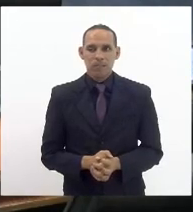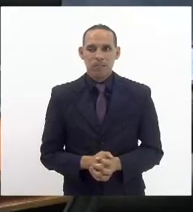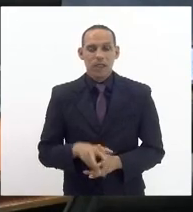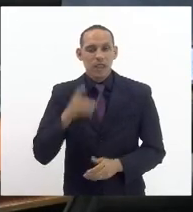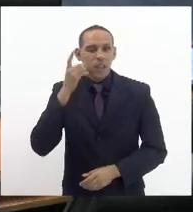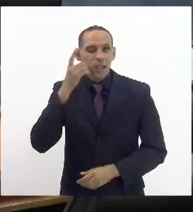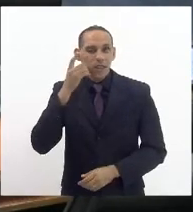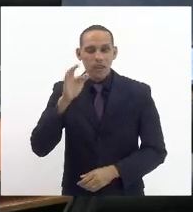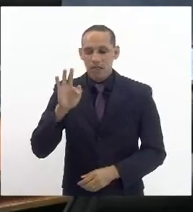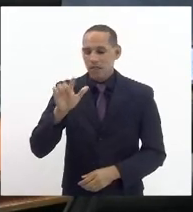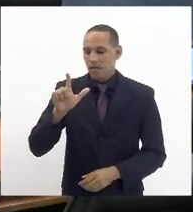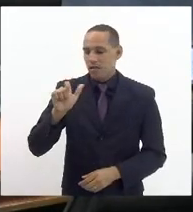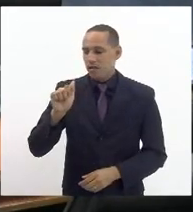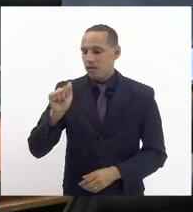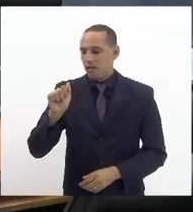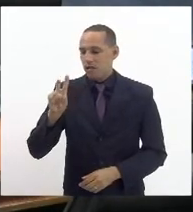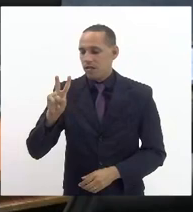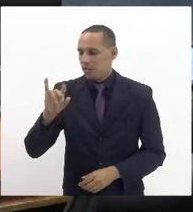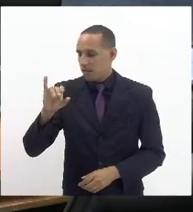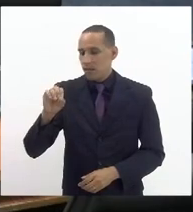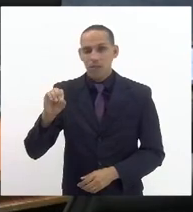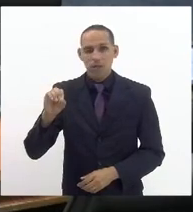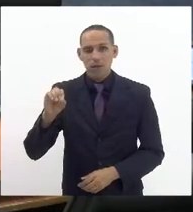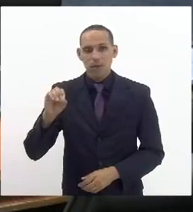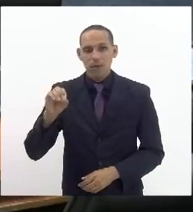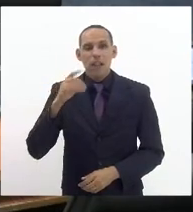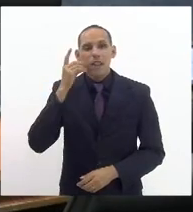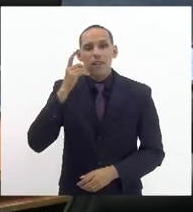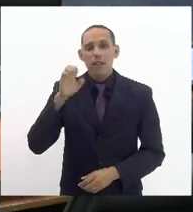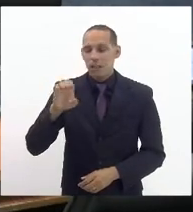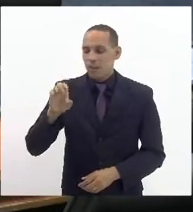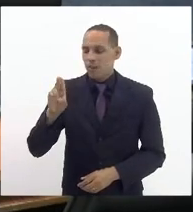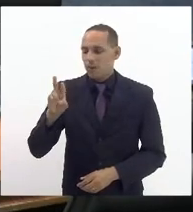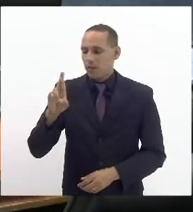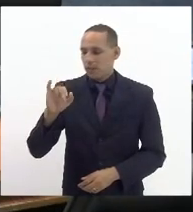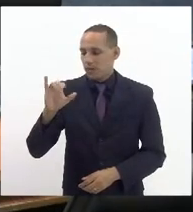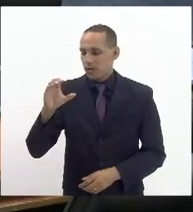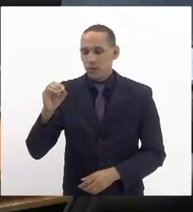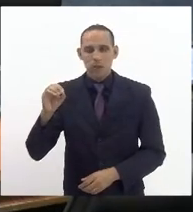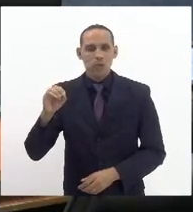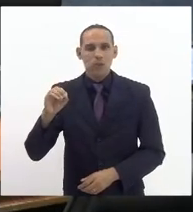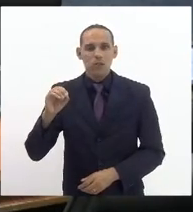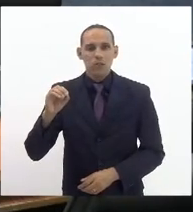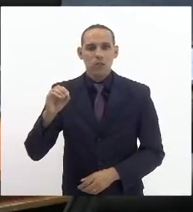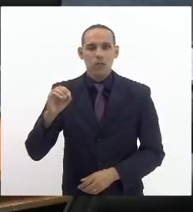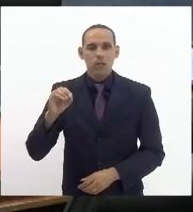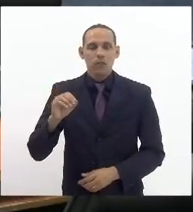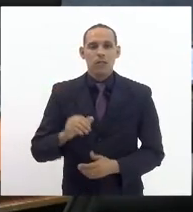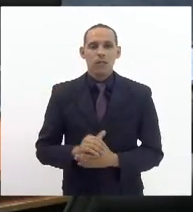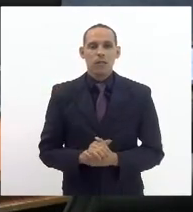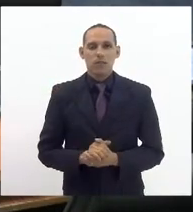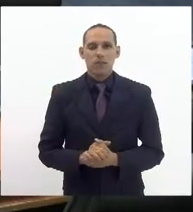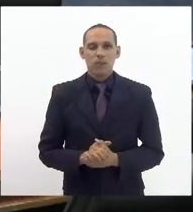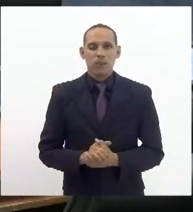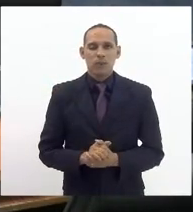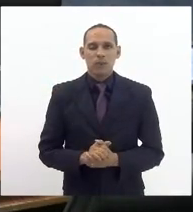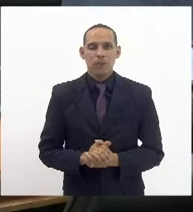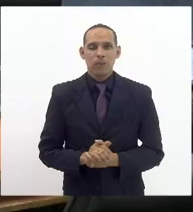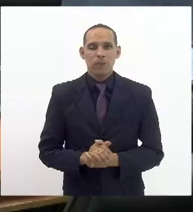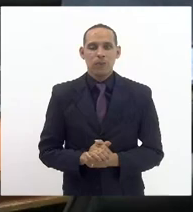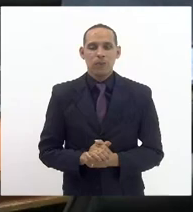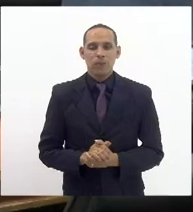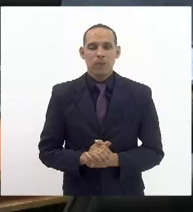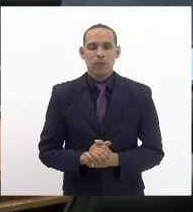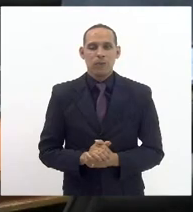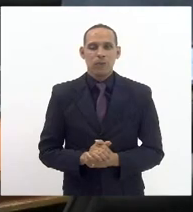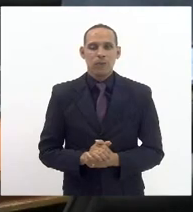Deputado Flávio Serafim. Deputado Eurico Júnior. Deputado Eurico Júnior.